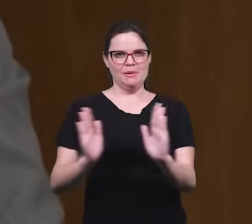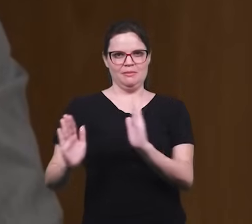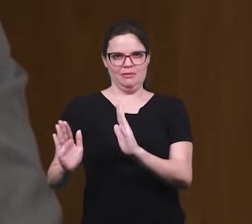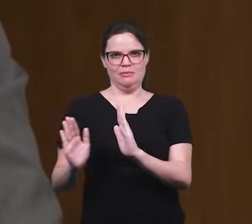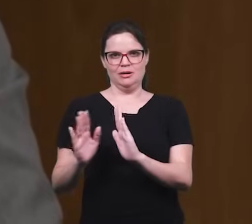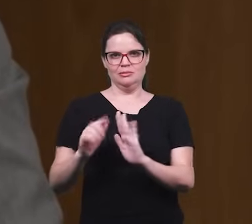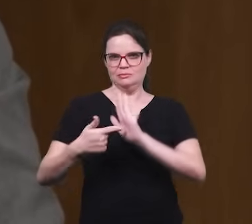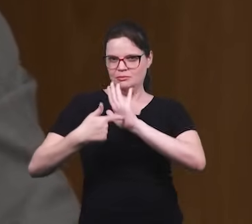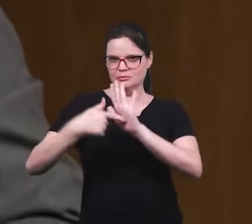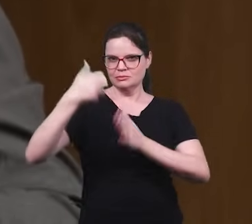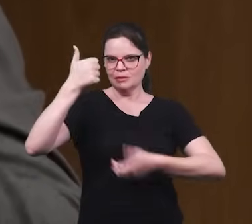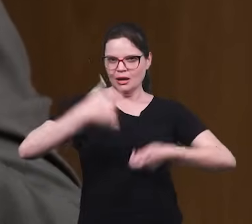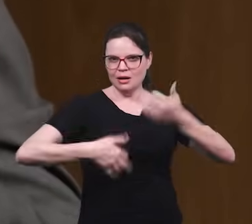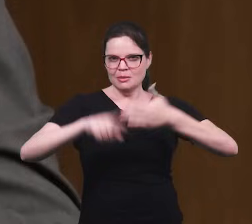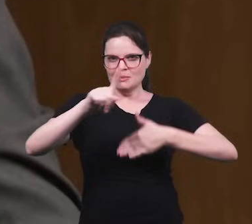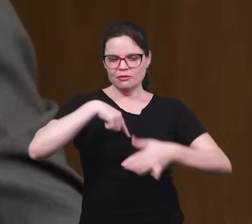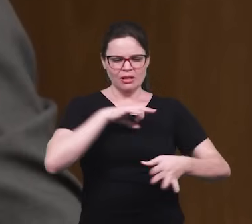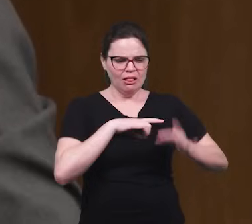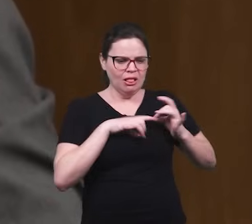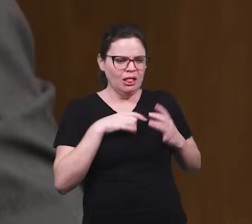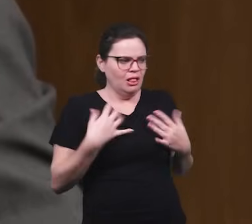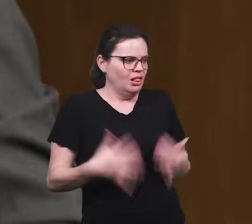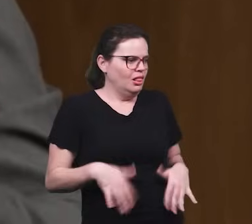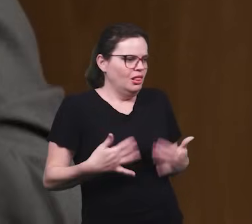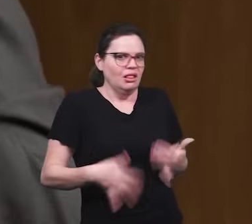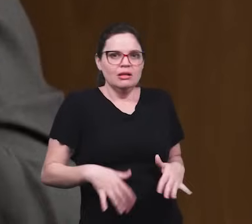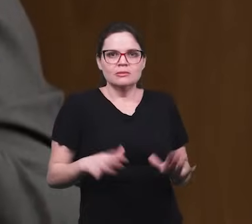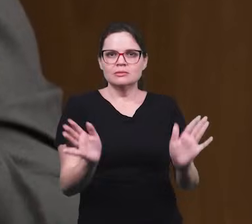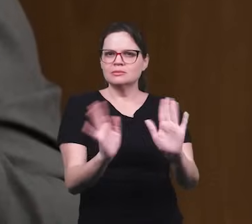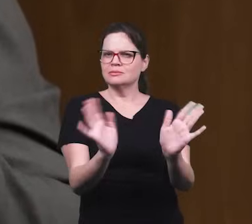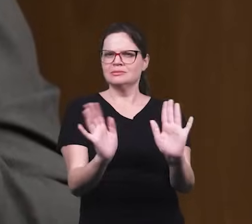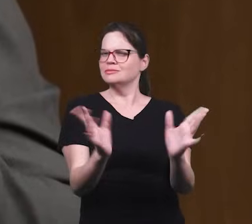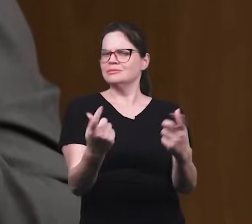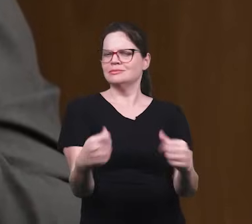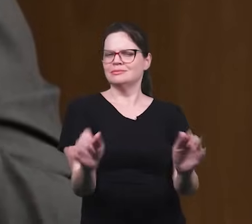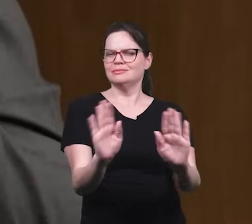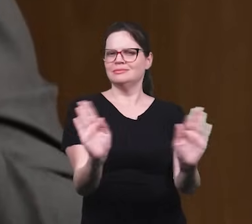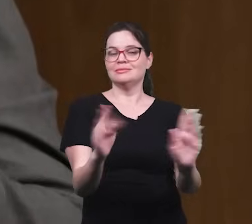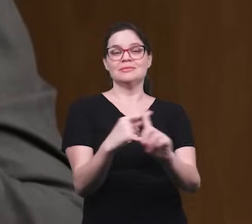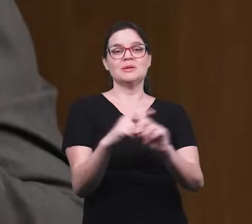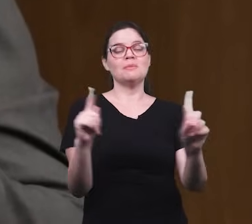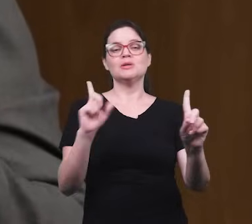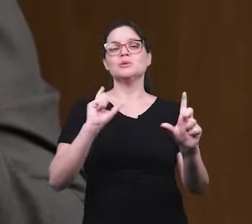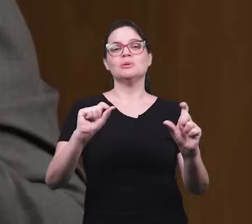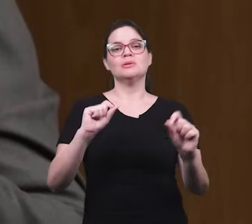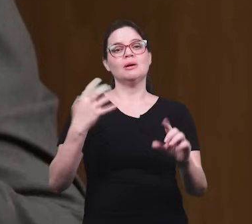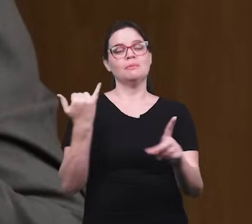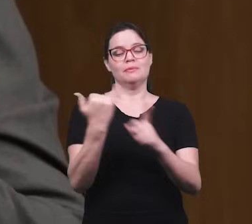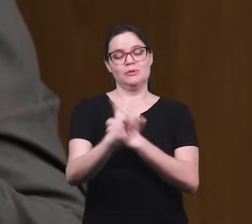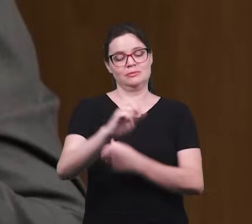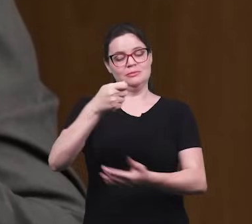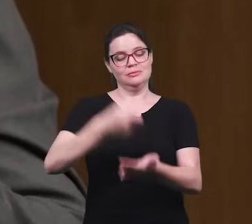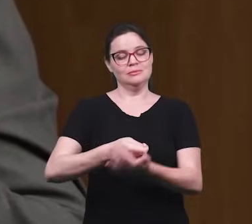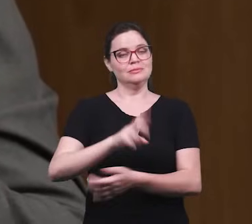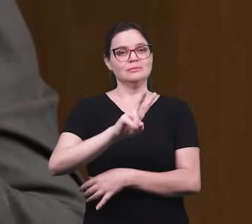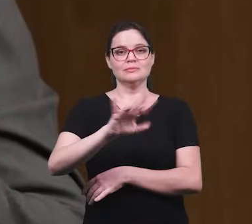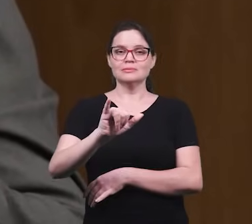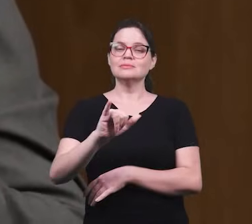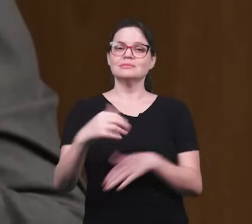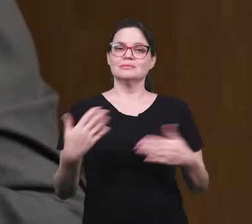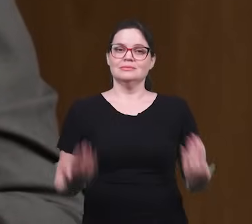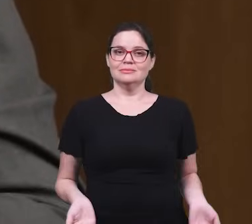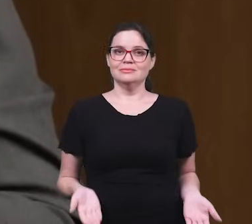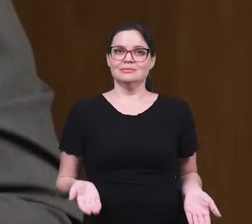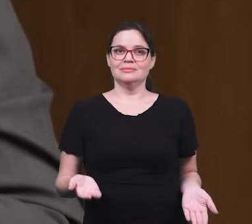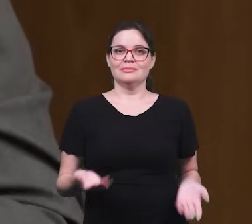terror ao seu coração, ninguém ficar apreensivo, mas isso é o cumprimento da profecia.